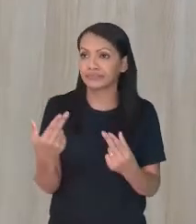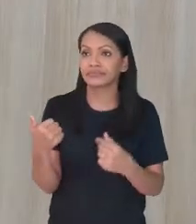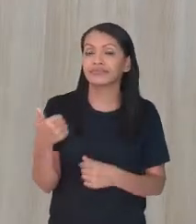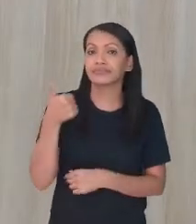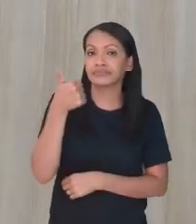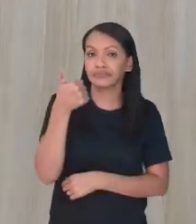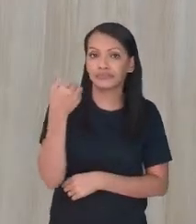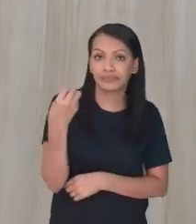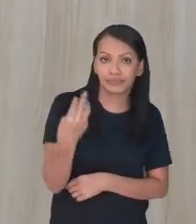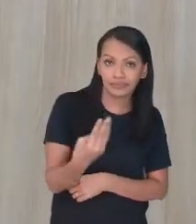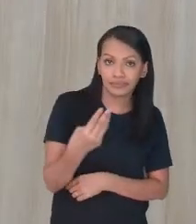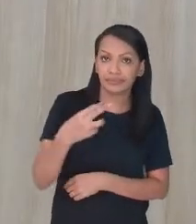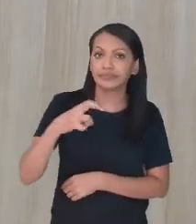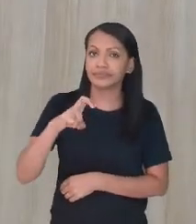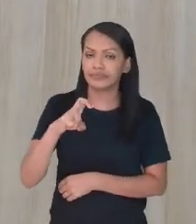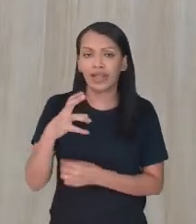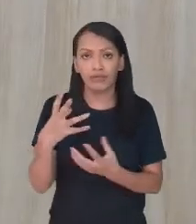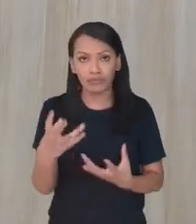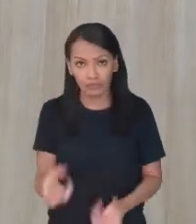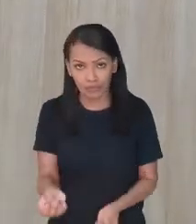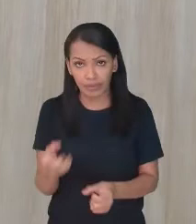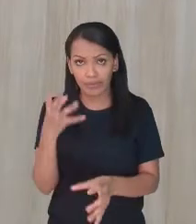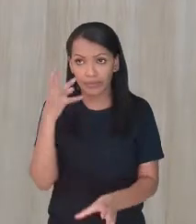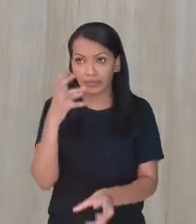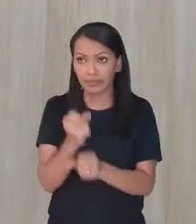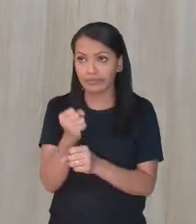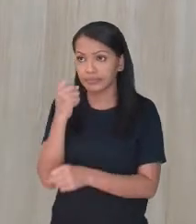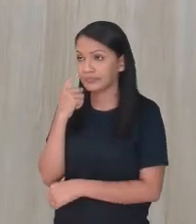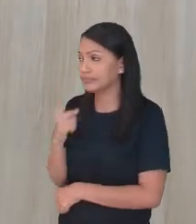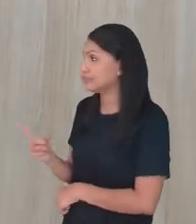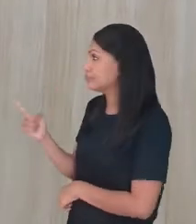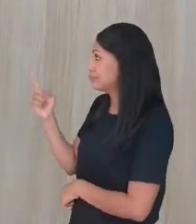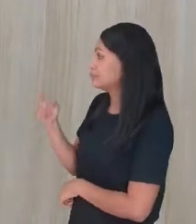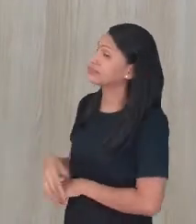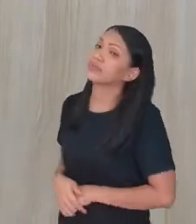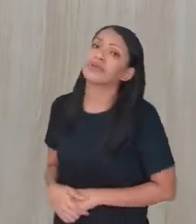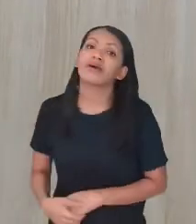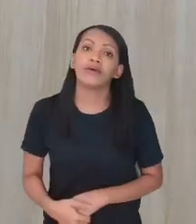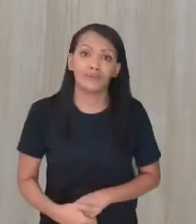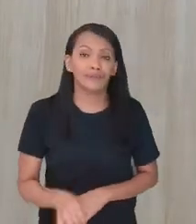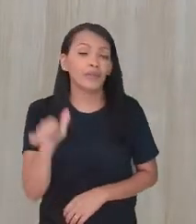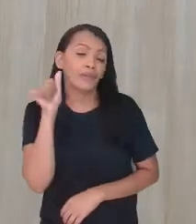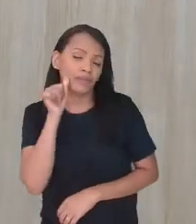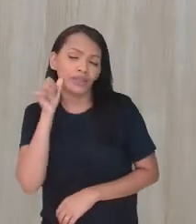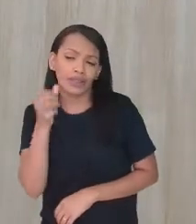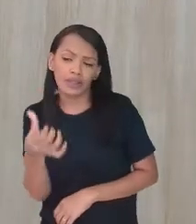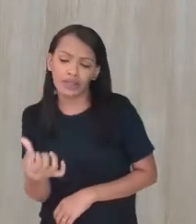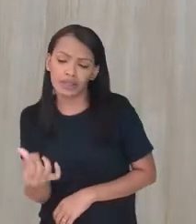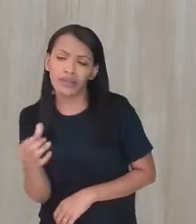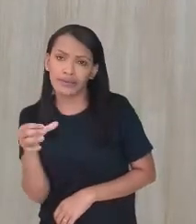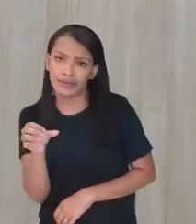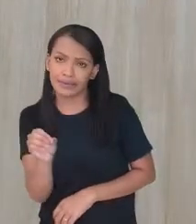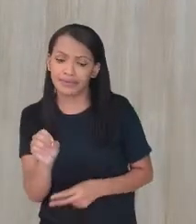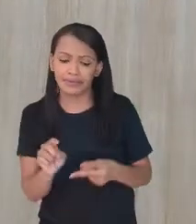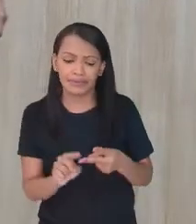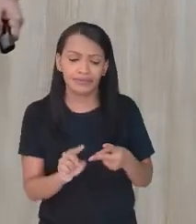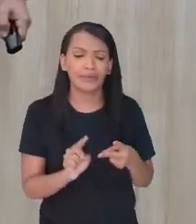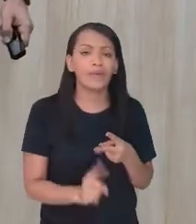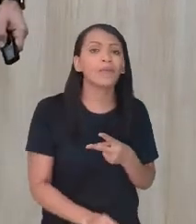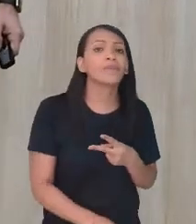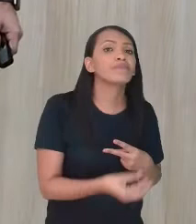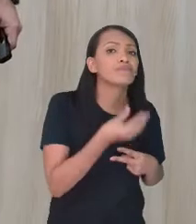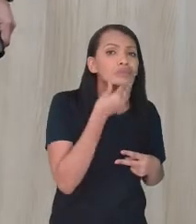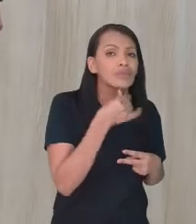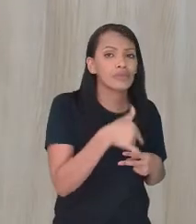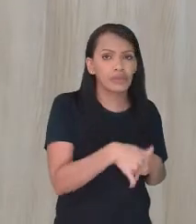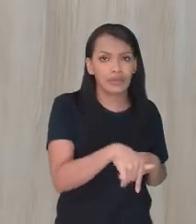135 figurinhas. Então, bora somar aqui, ó, a gente encontrou que Júlia tem 60 figurinhas e que Luiz tem 75. Se